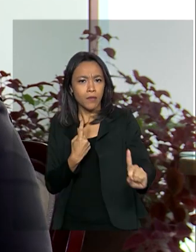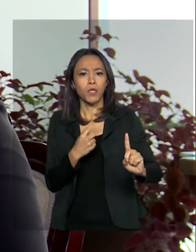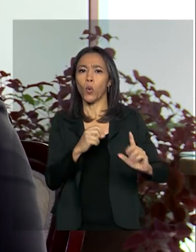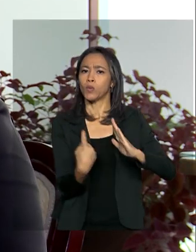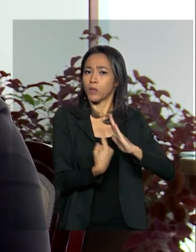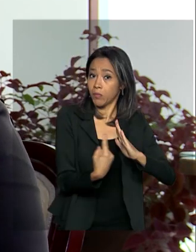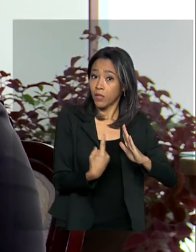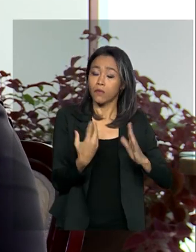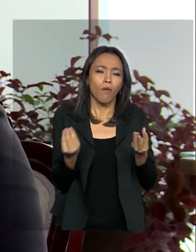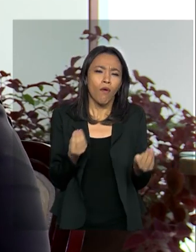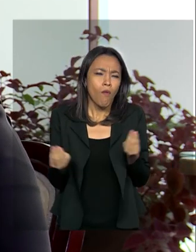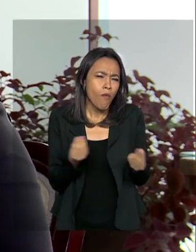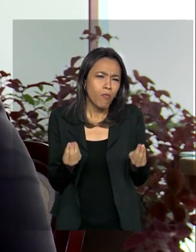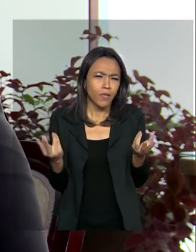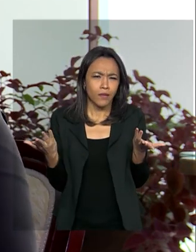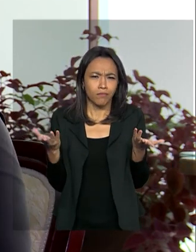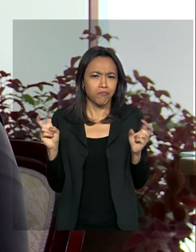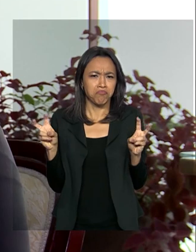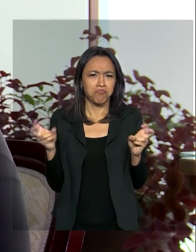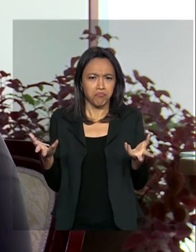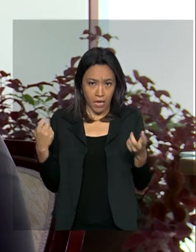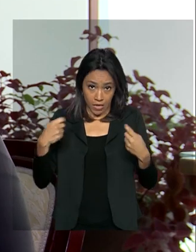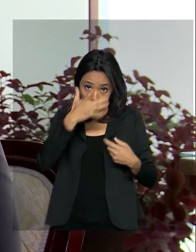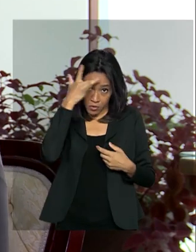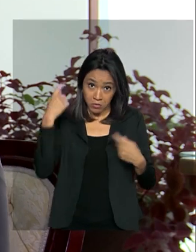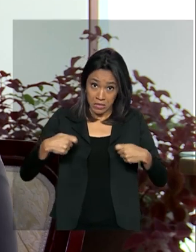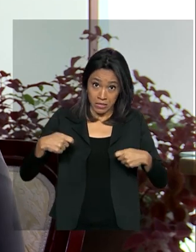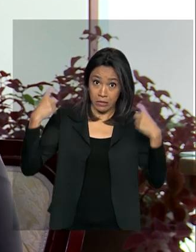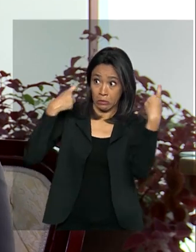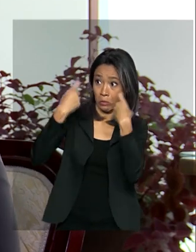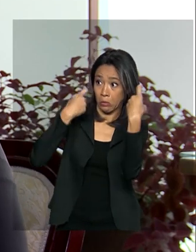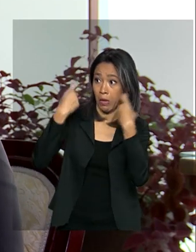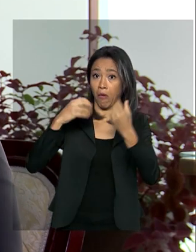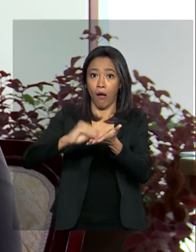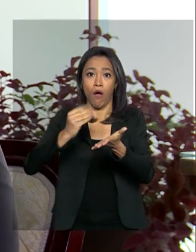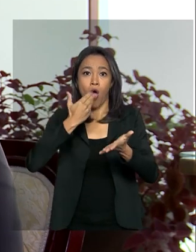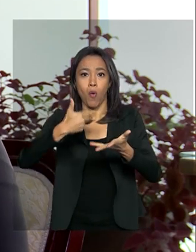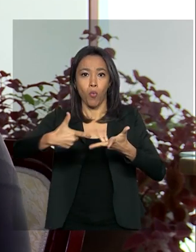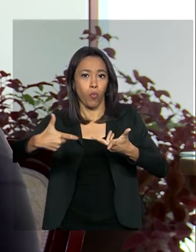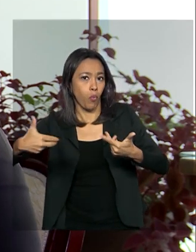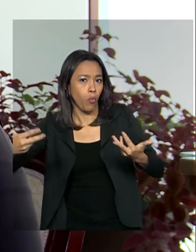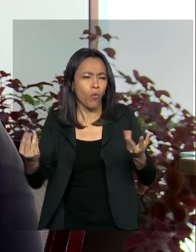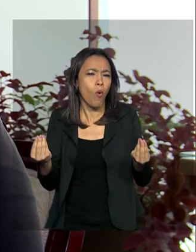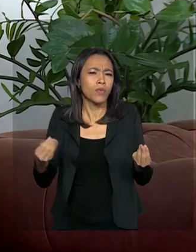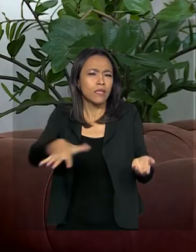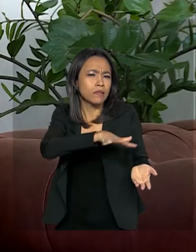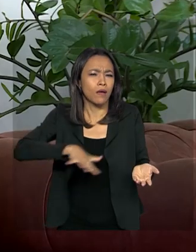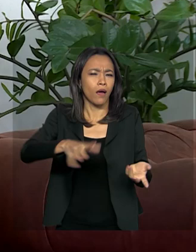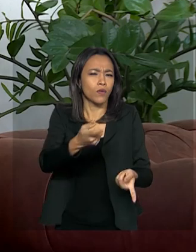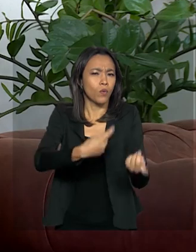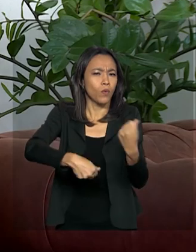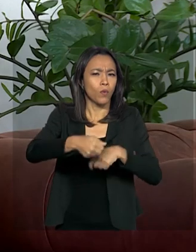isolamento social como que tá essa questão ministra pessoas precisam se preocupar com desabastecimento como que tá essa situação no agronegócio